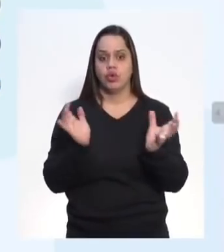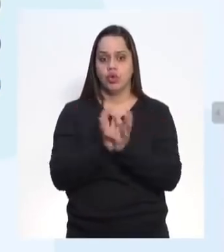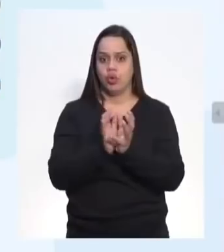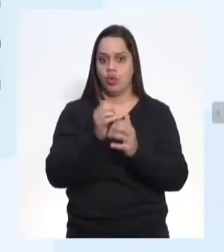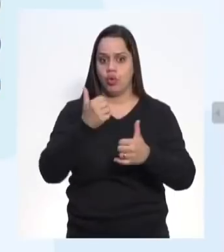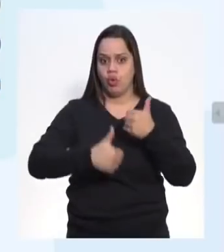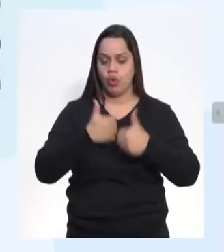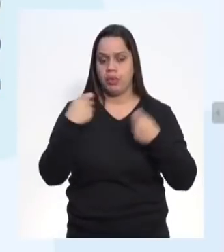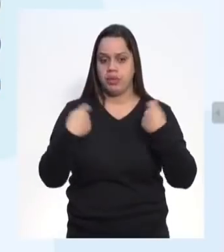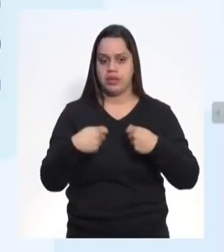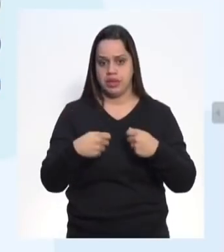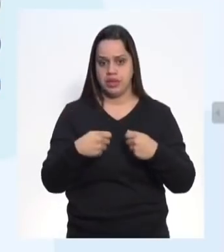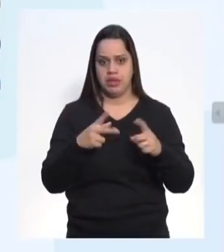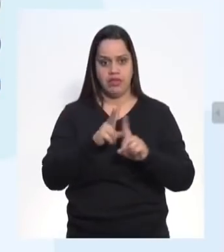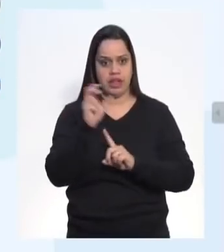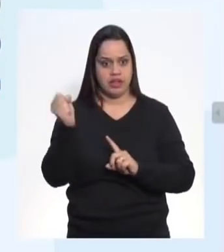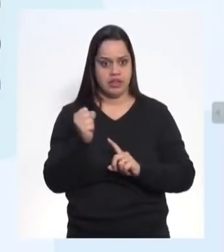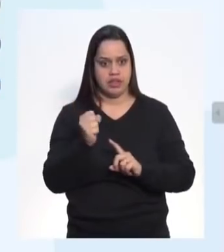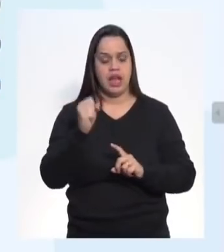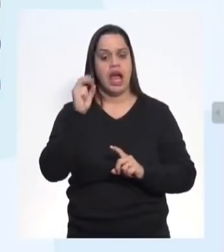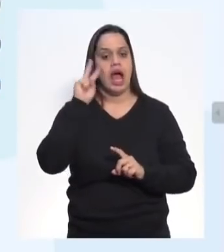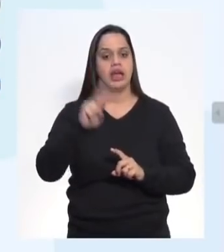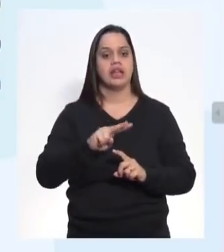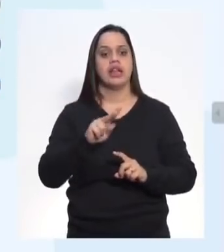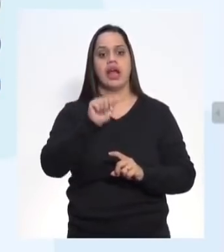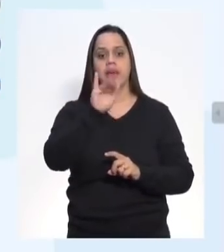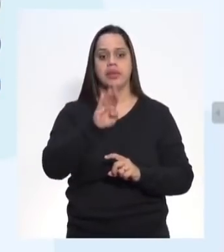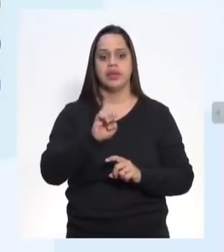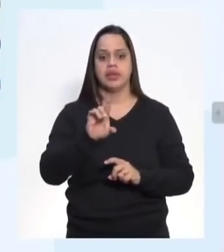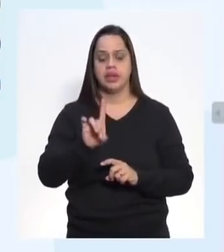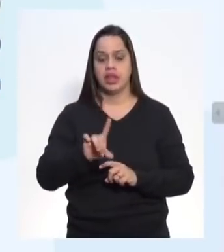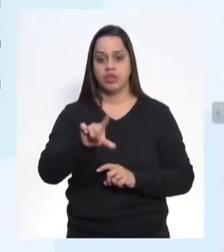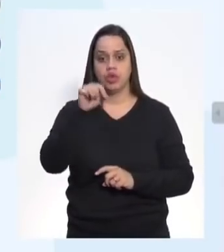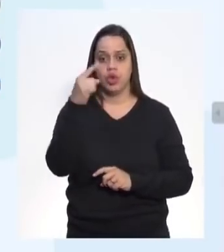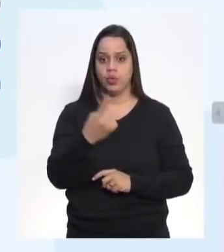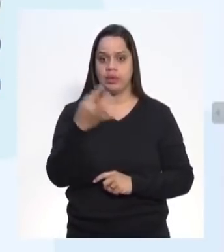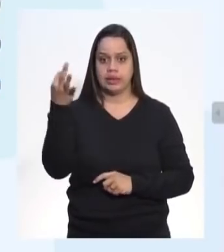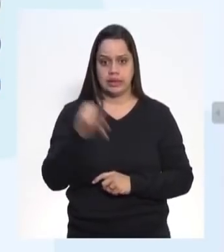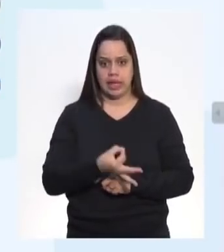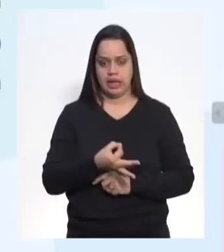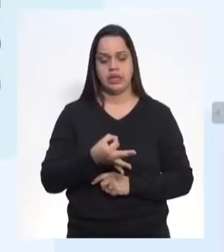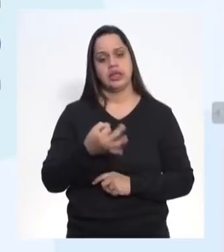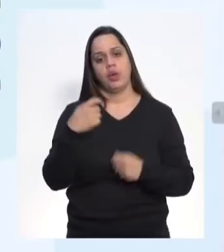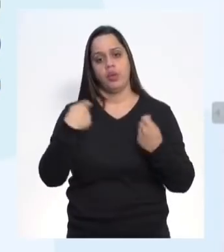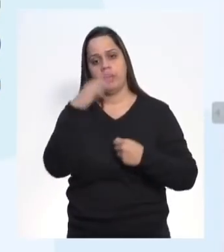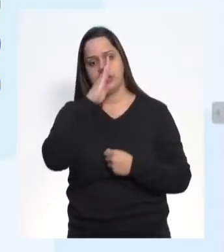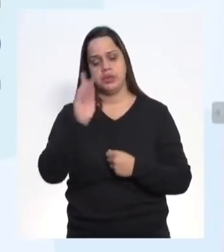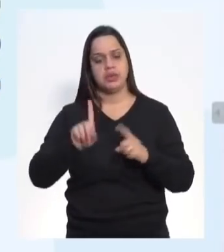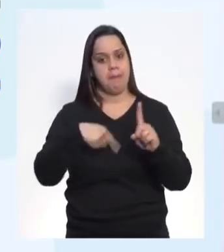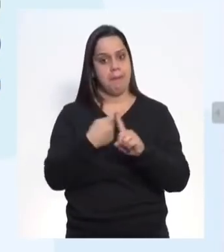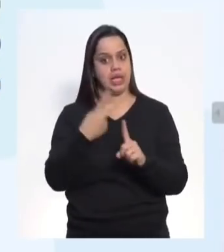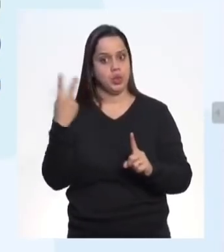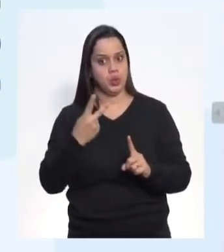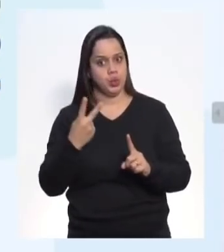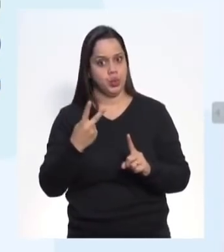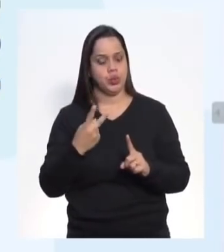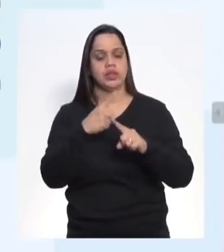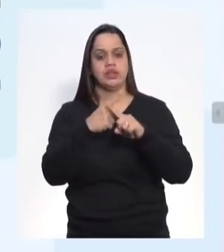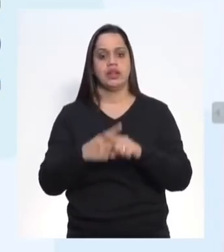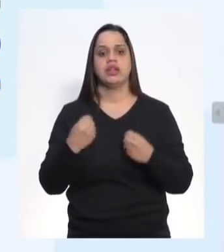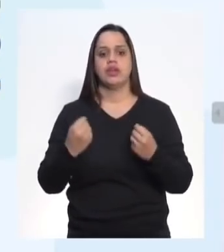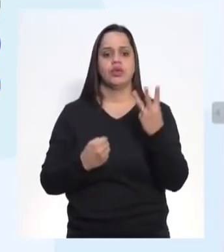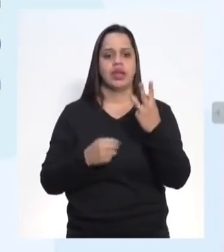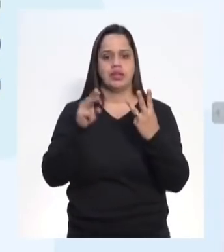vocês acreditam ser a correta aí para o Brasil vencer, no caso aí mais 2, né? Então de novo aí para vocês,